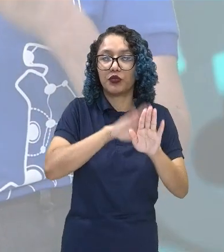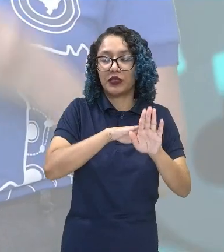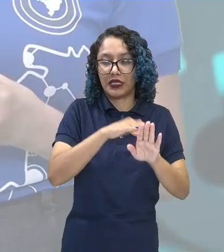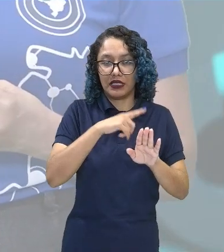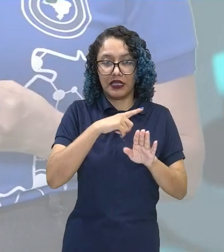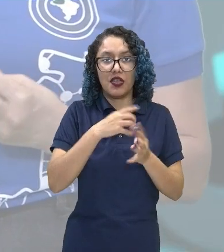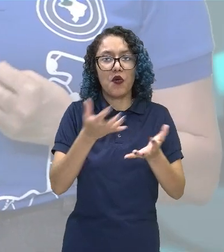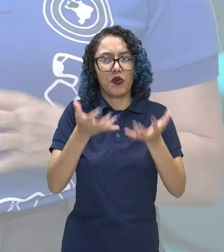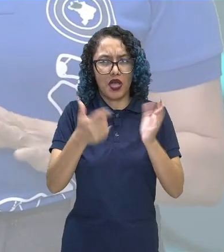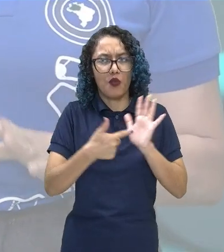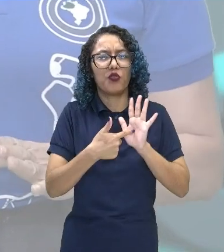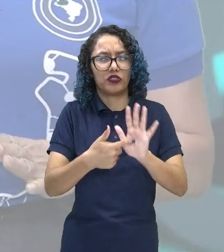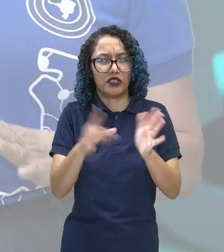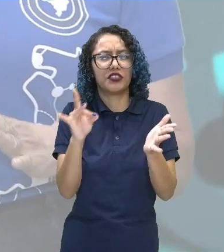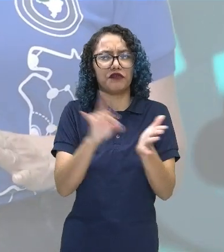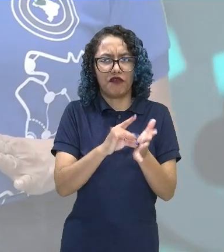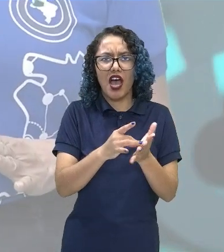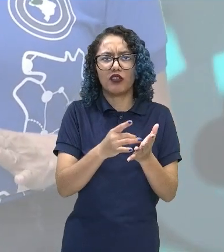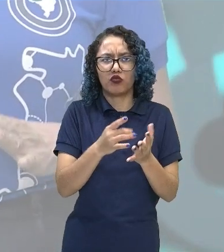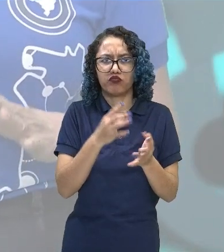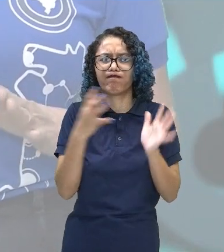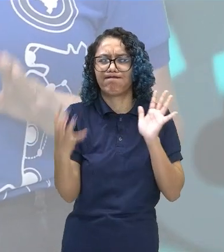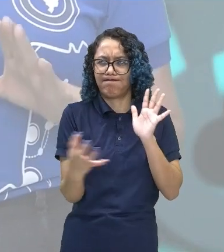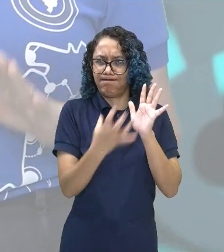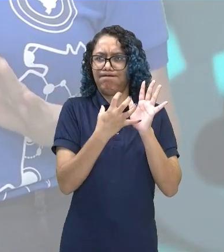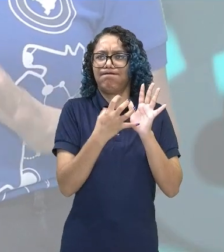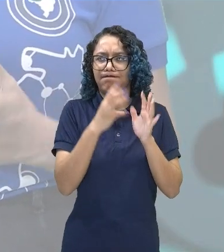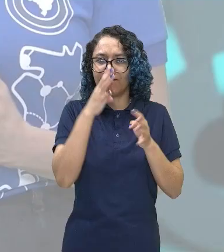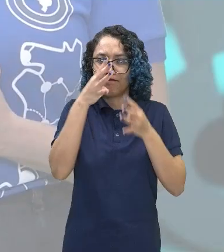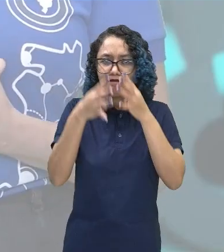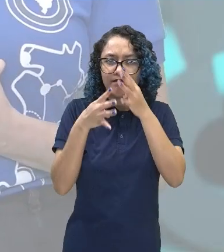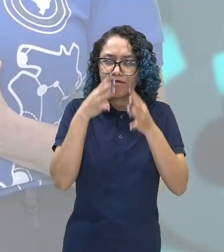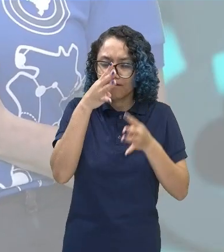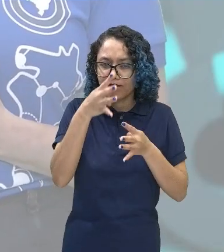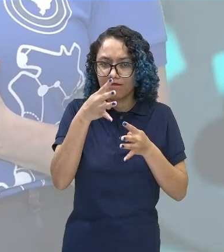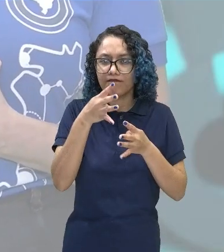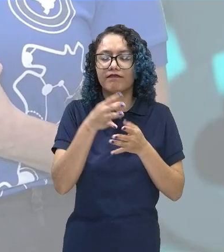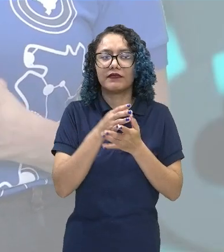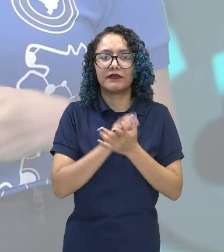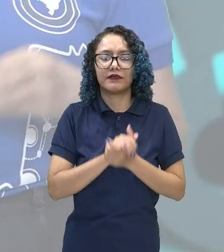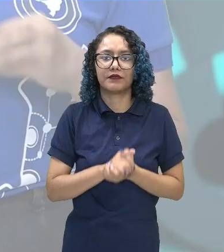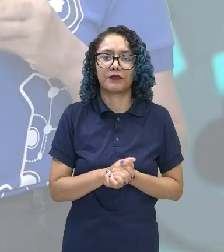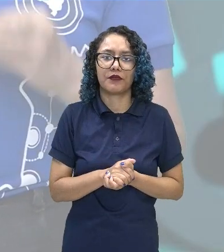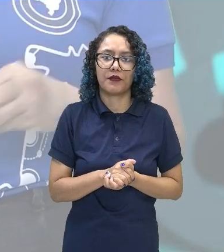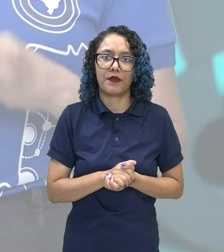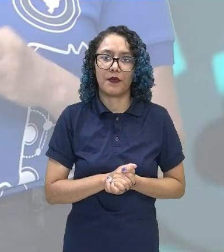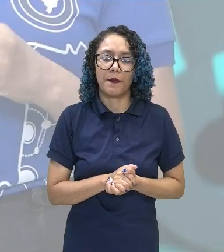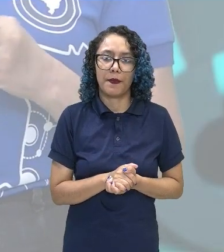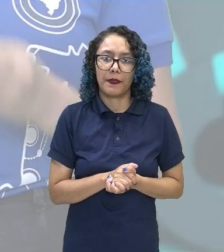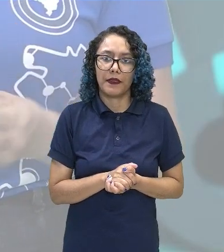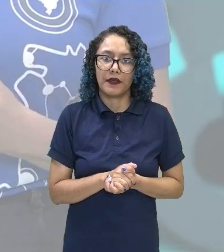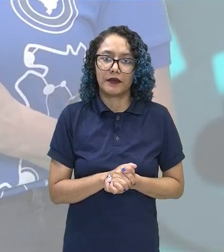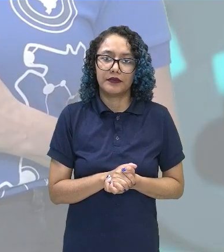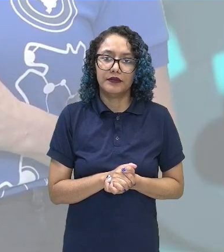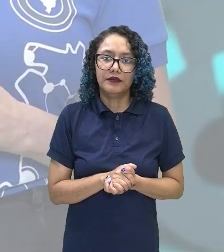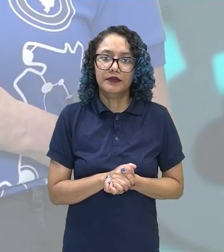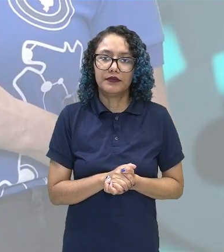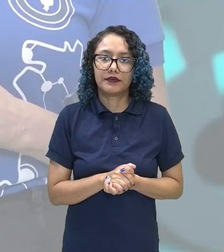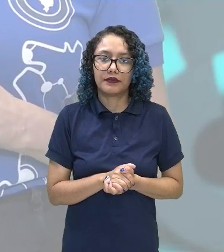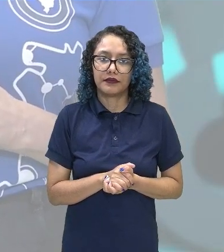essa ideia de exagero, né? Então, é sempre um exagero quando se toca